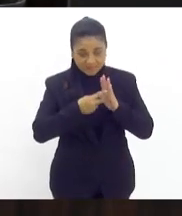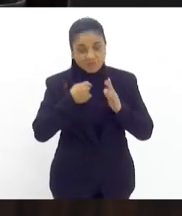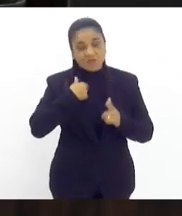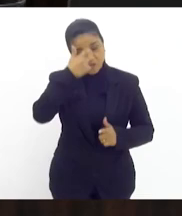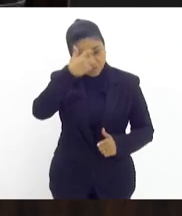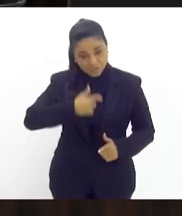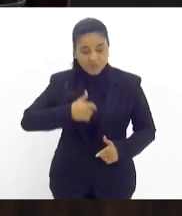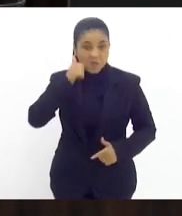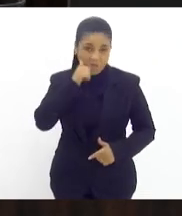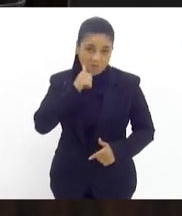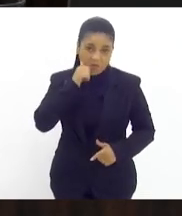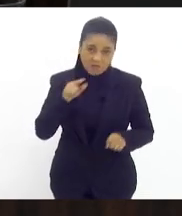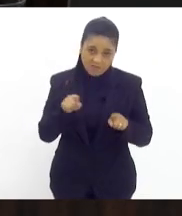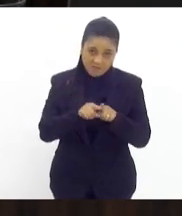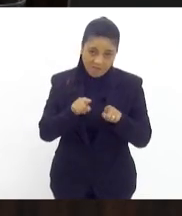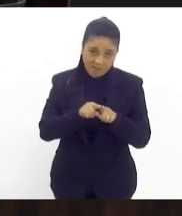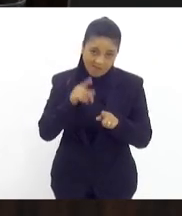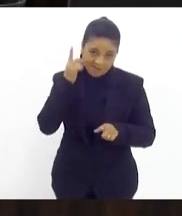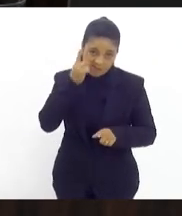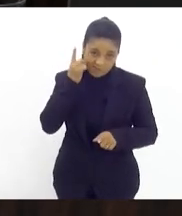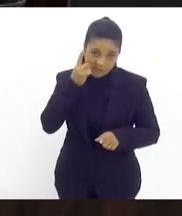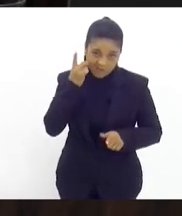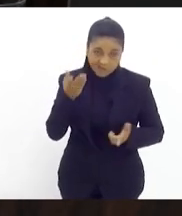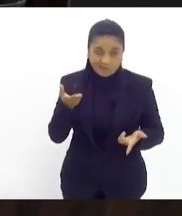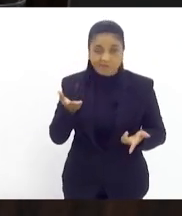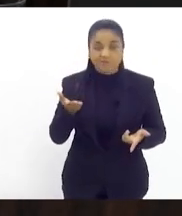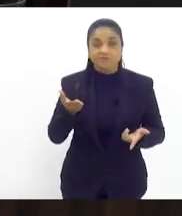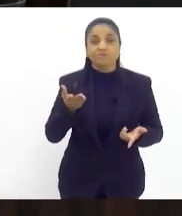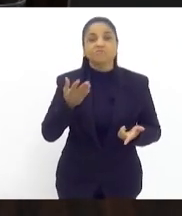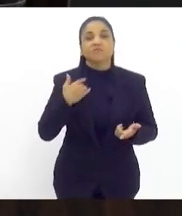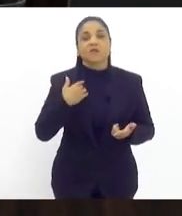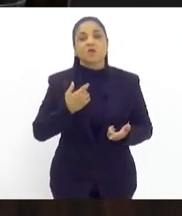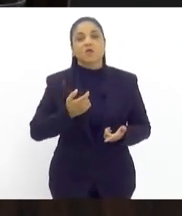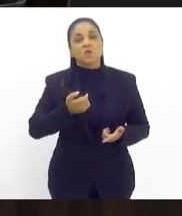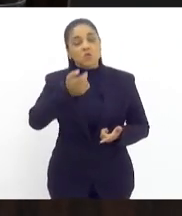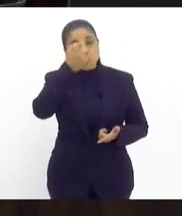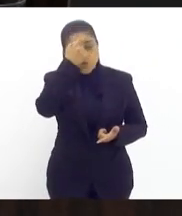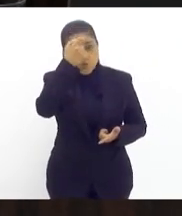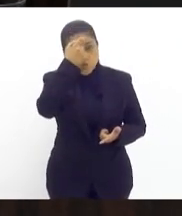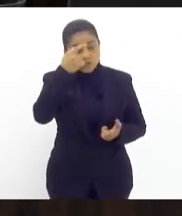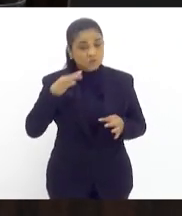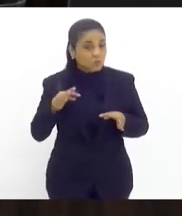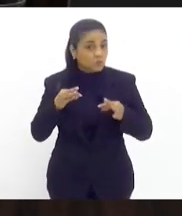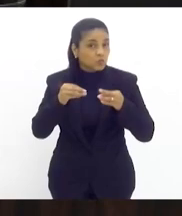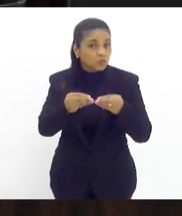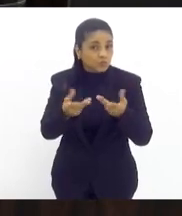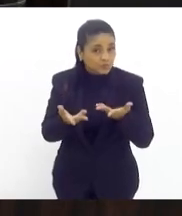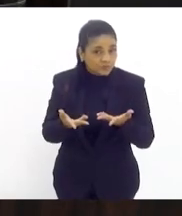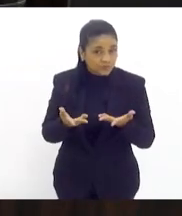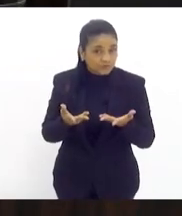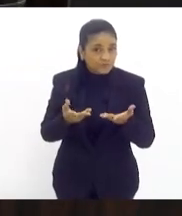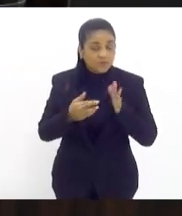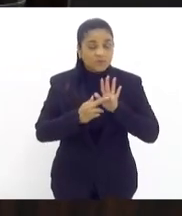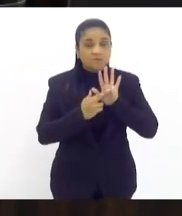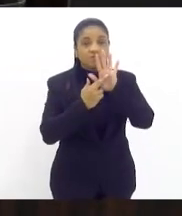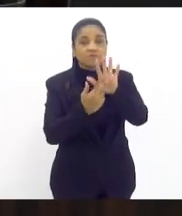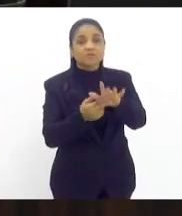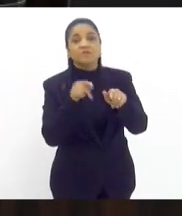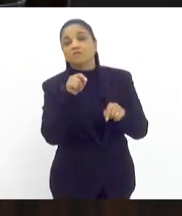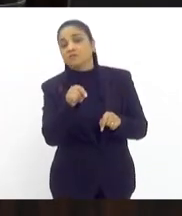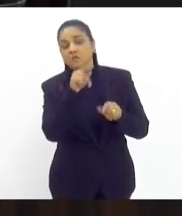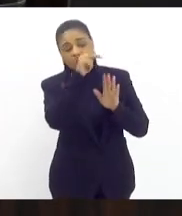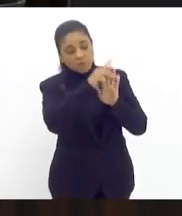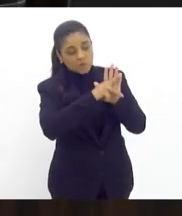mas eu acredito que é um consenso de todos e a apresentação dos diversos